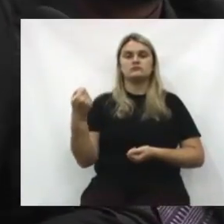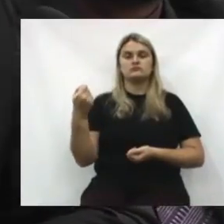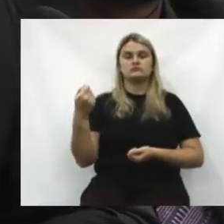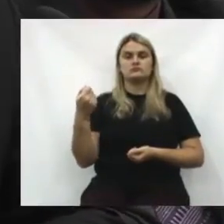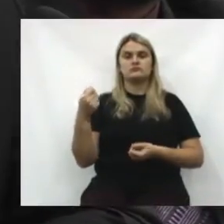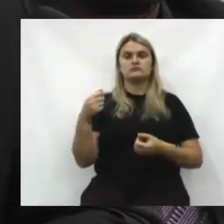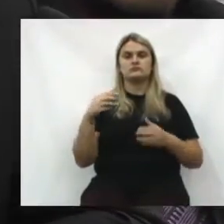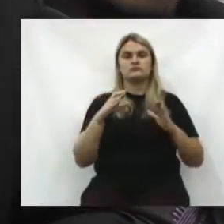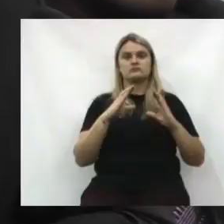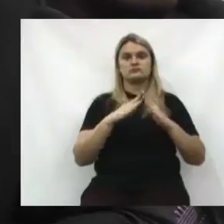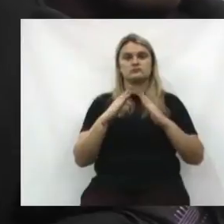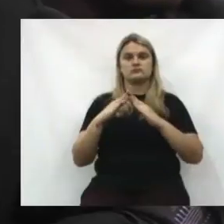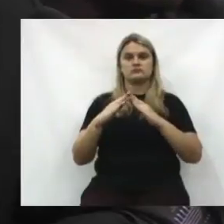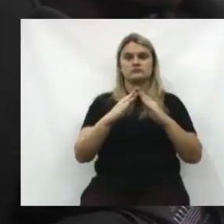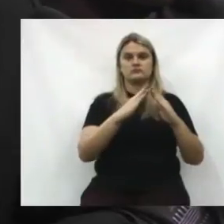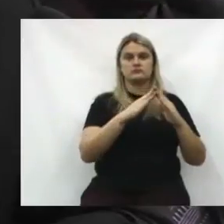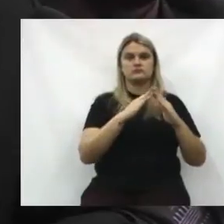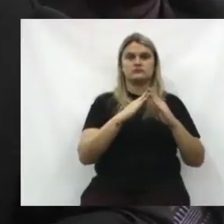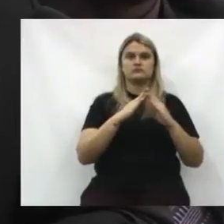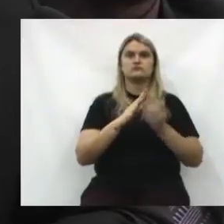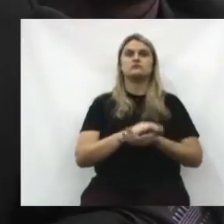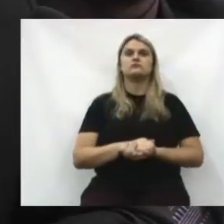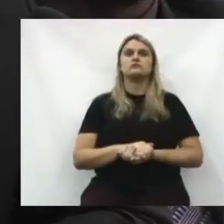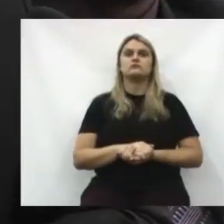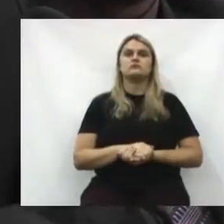de um centro de convivência da região dos Conjuntos.